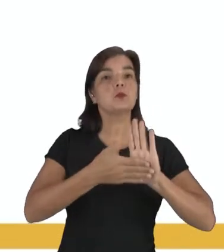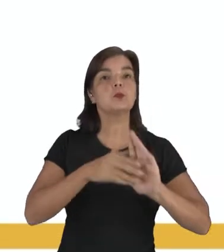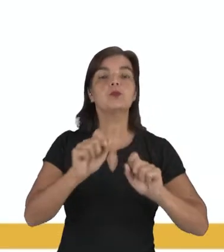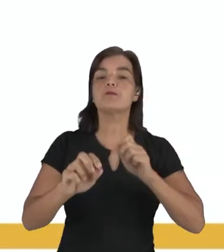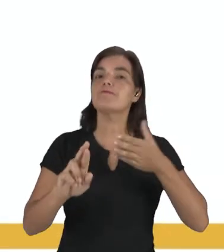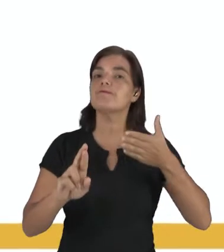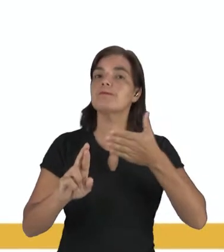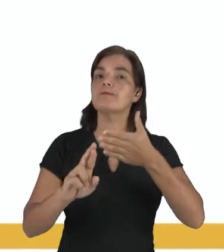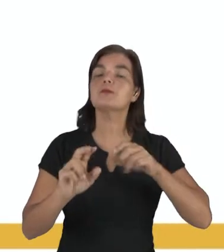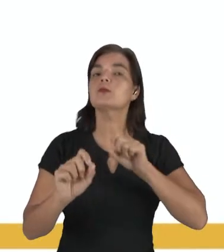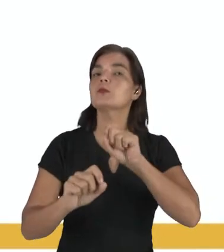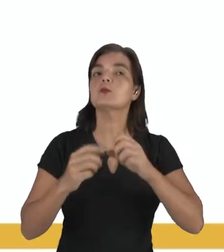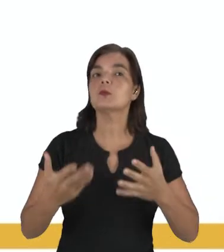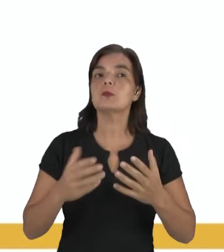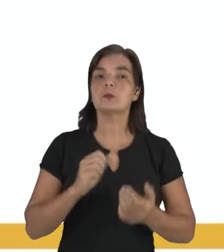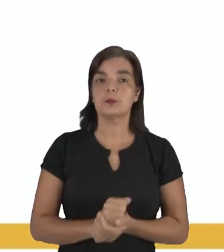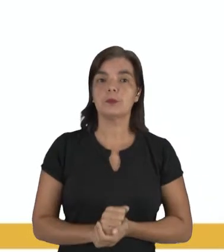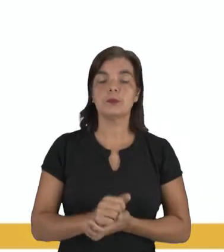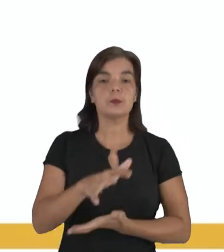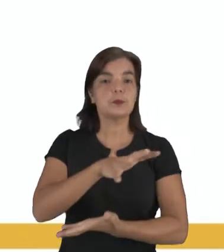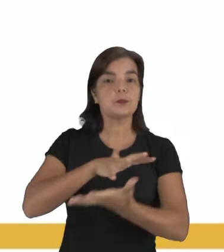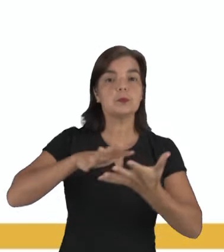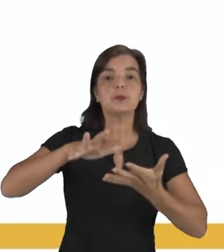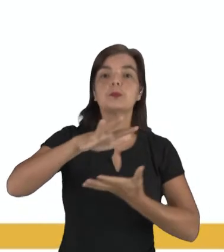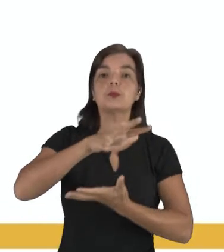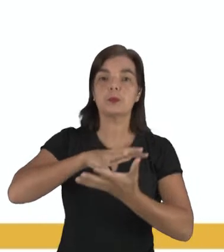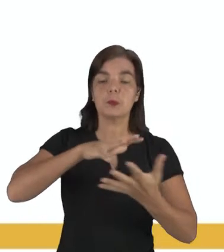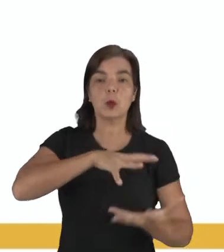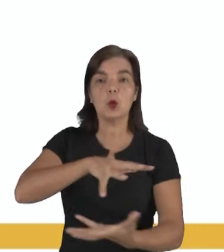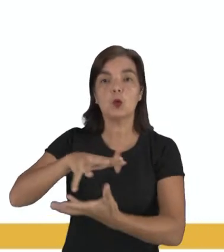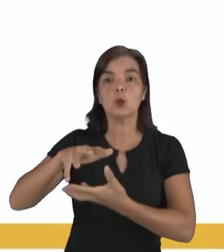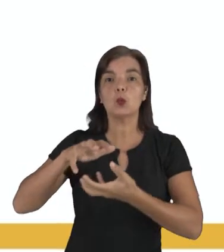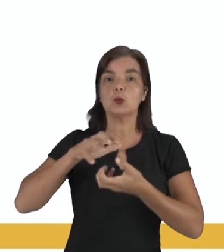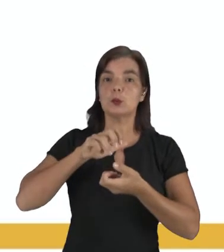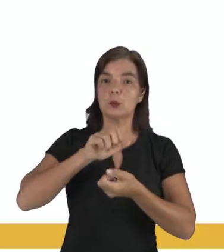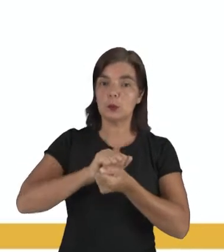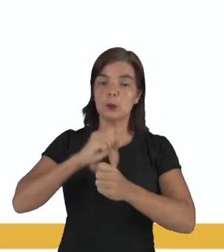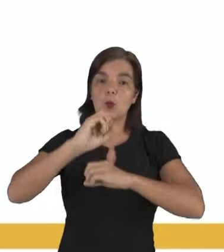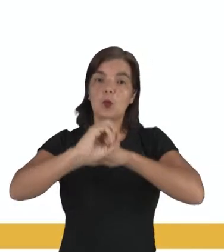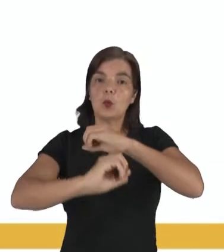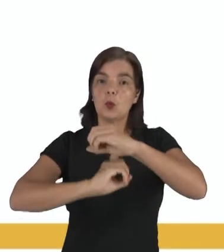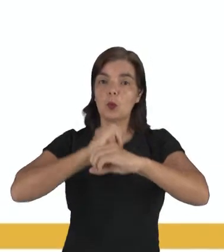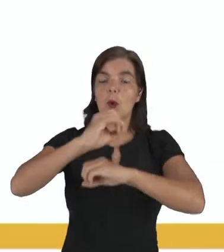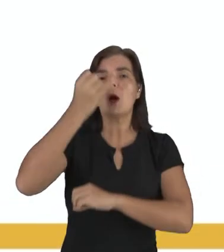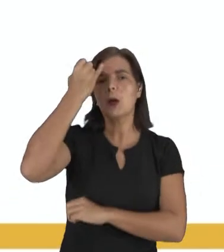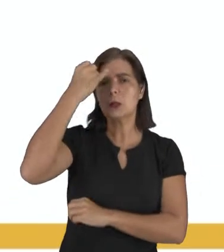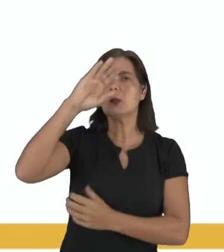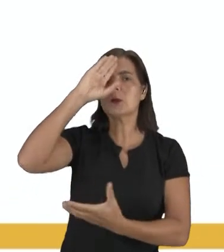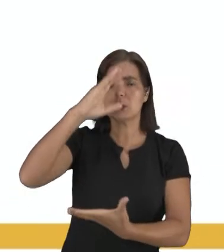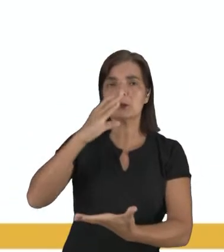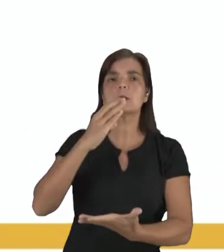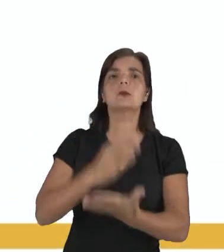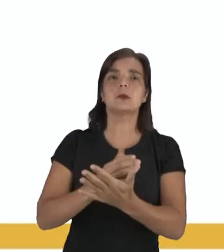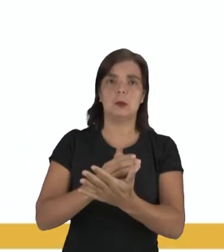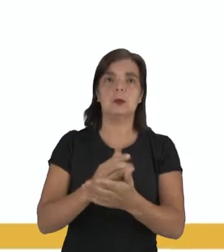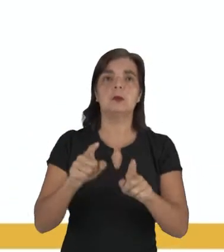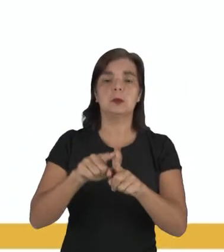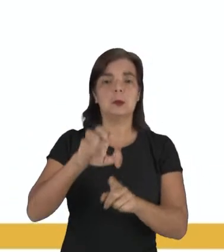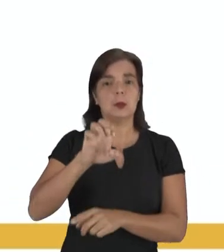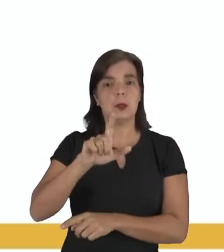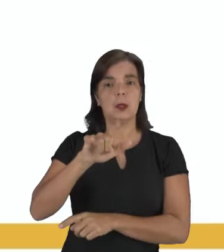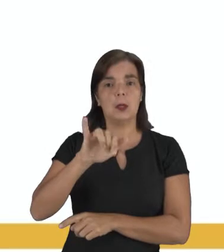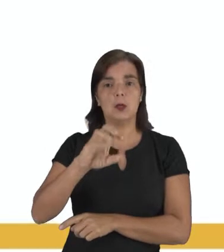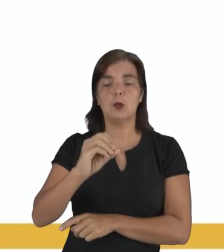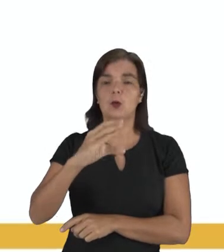se refere à tese, ao movimento da Terra em torno do Sol, que era a ideia que ele acreditava, o sistema heliocêntrico, e